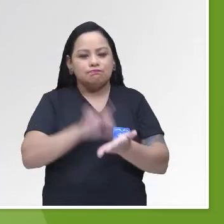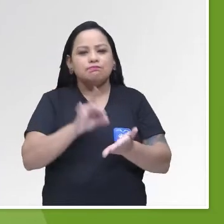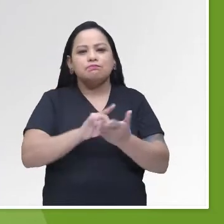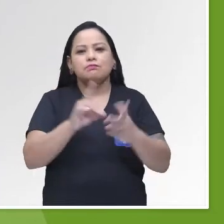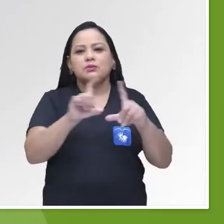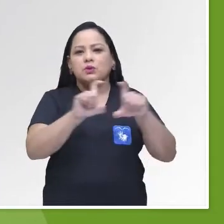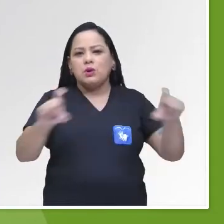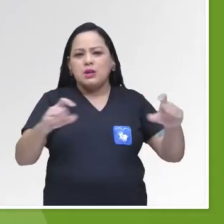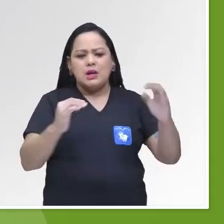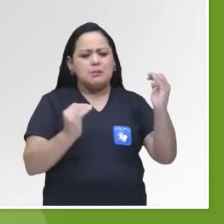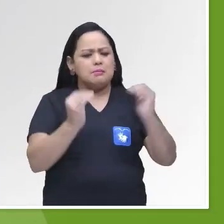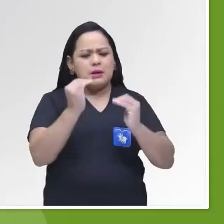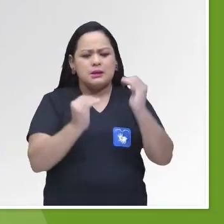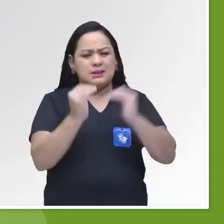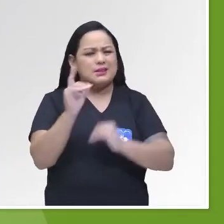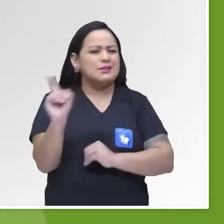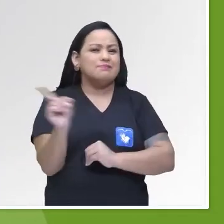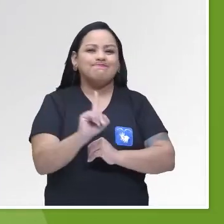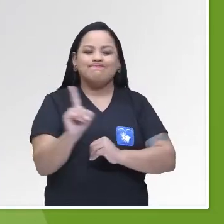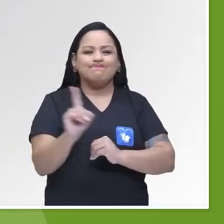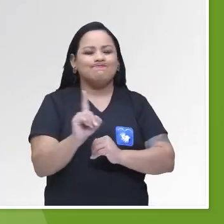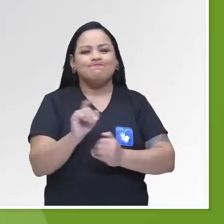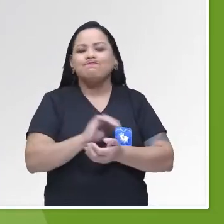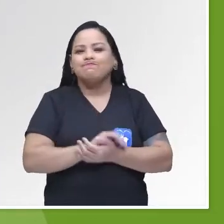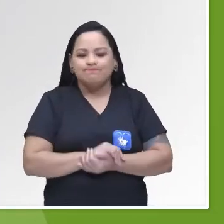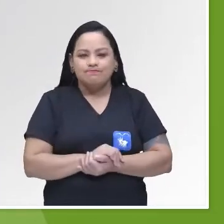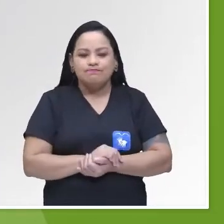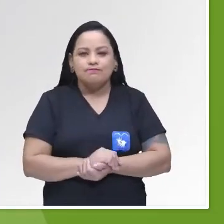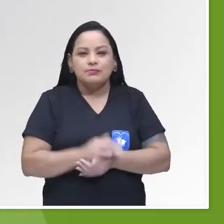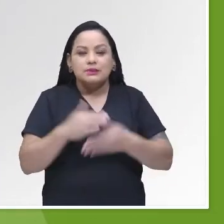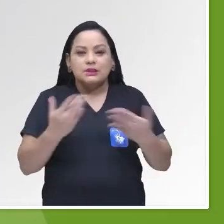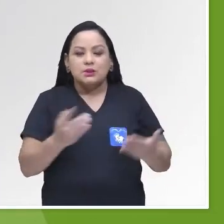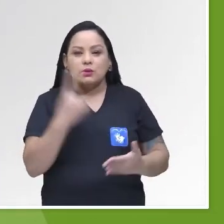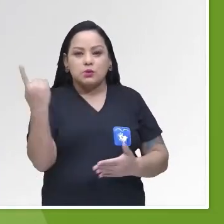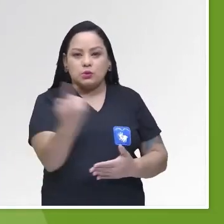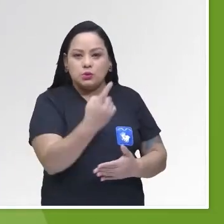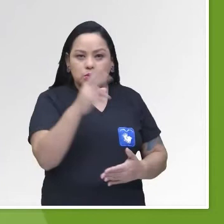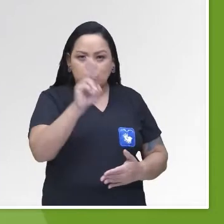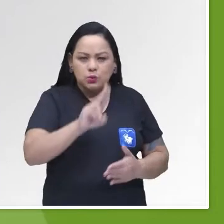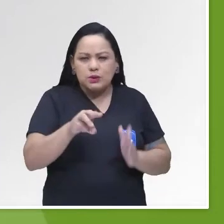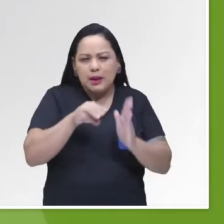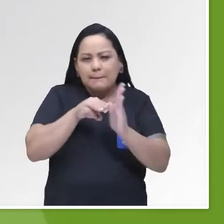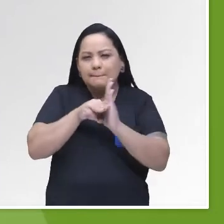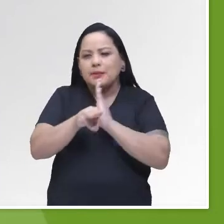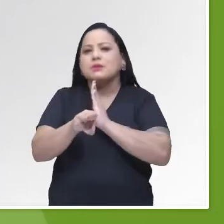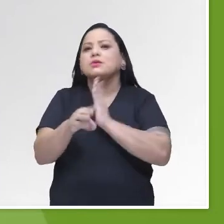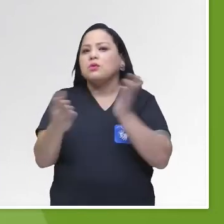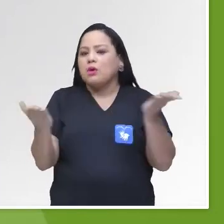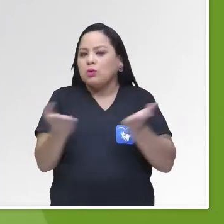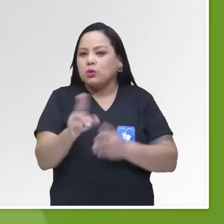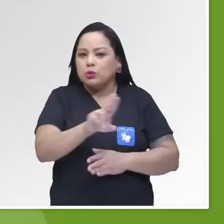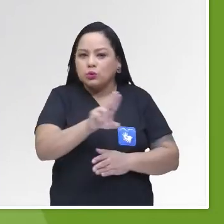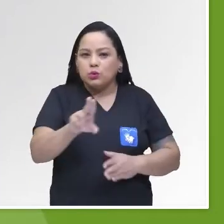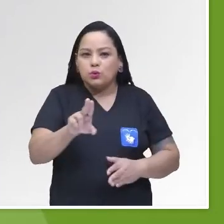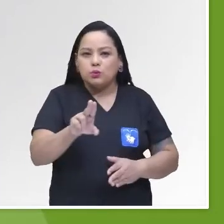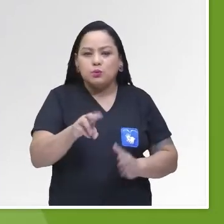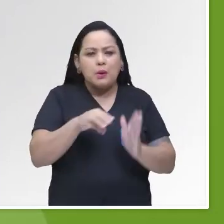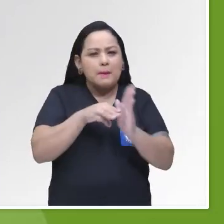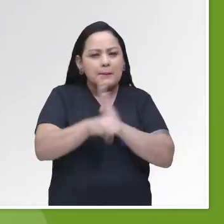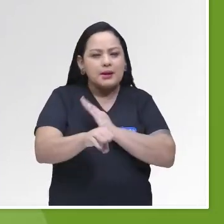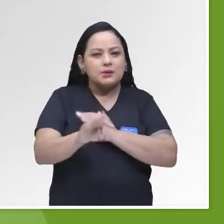equação não está balanceada. E aí a gente vai usar um método chamado método